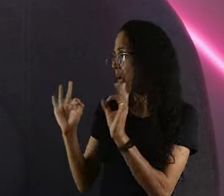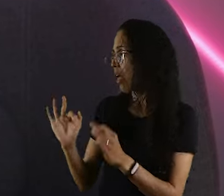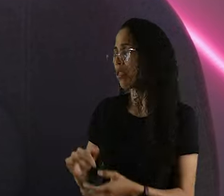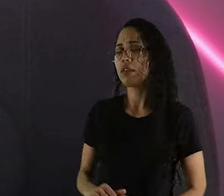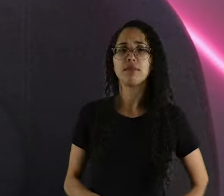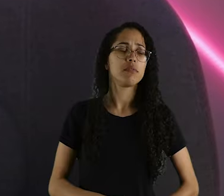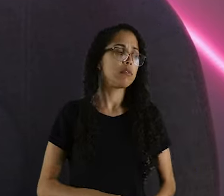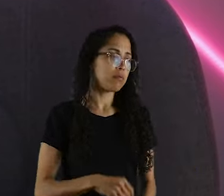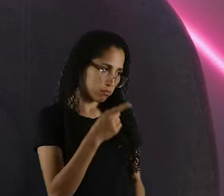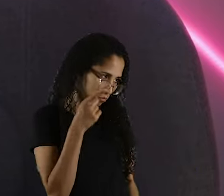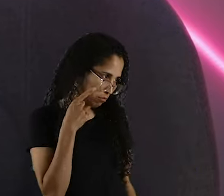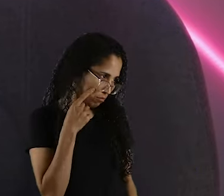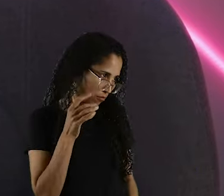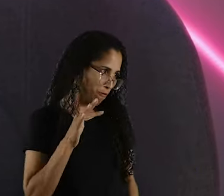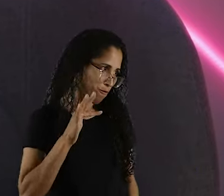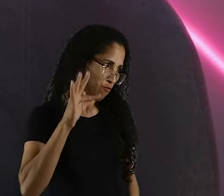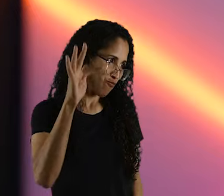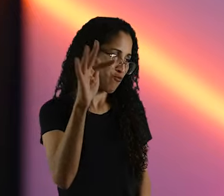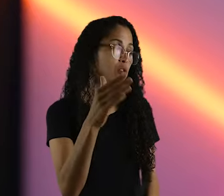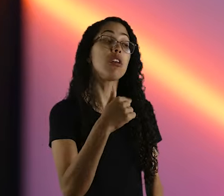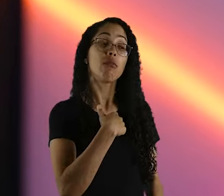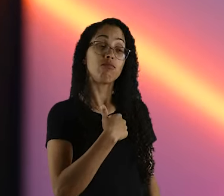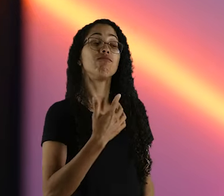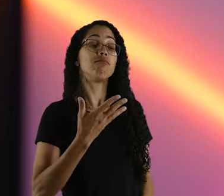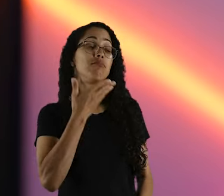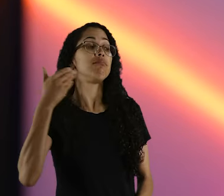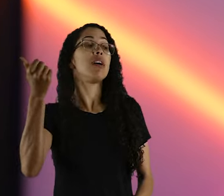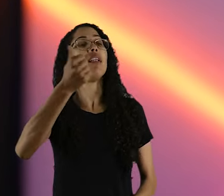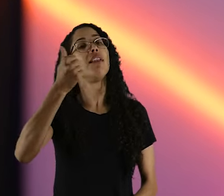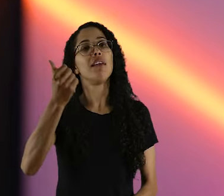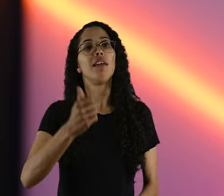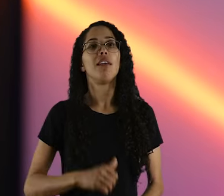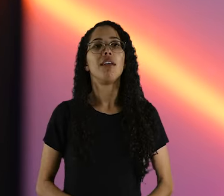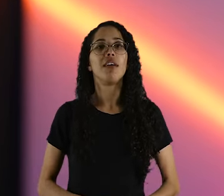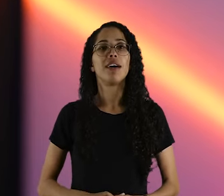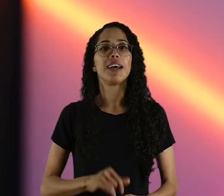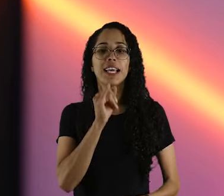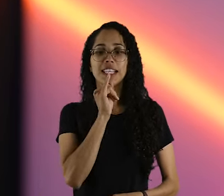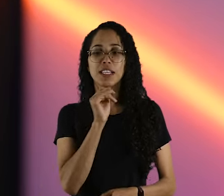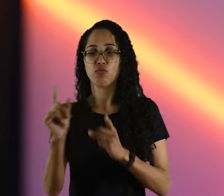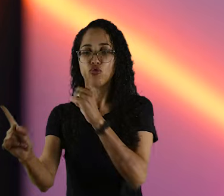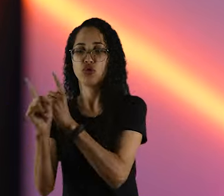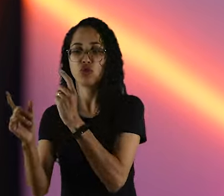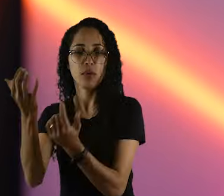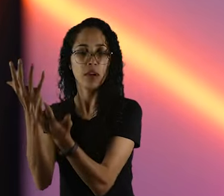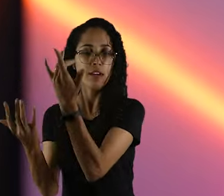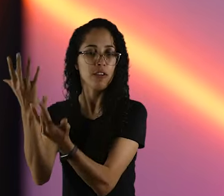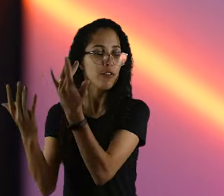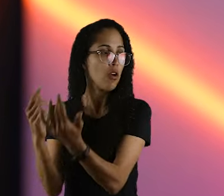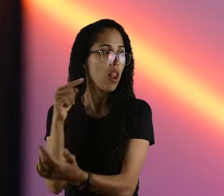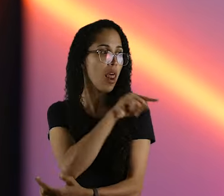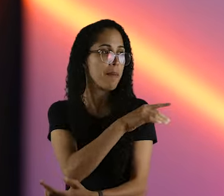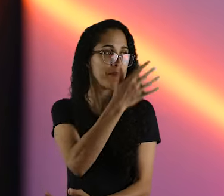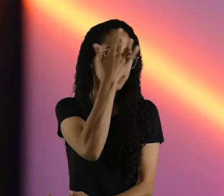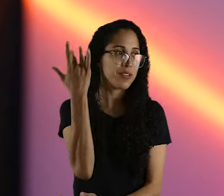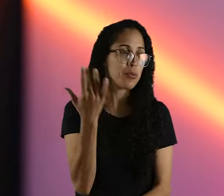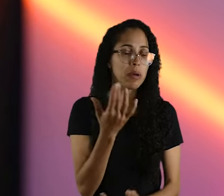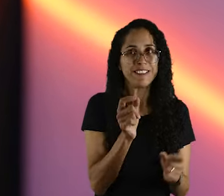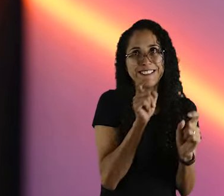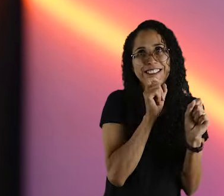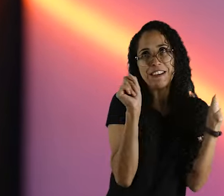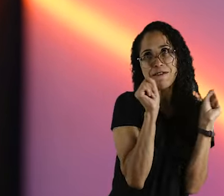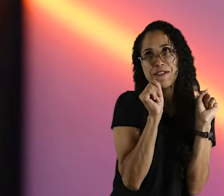daqui a um tempo tu vai ver como a gente vai estar. É igual você descobrir o fogo e as pessoas